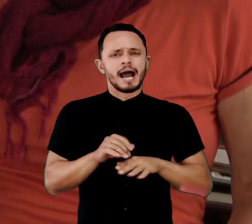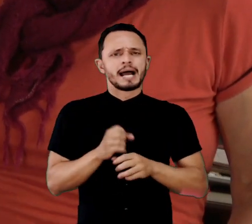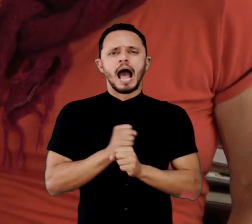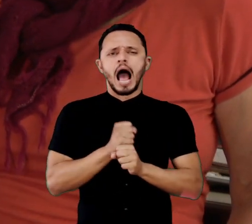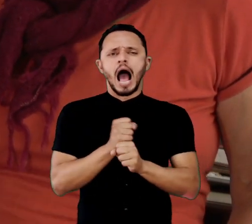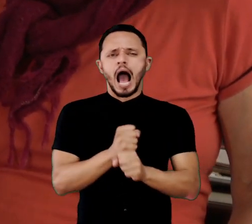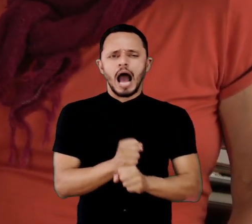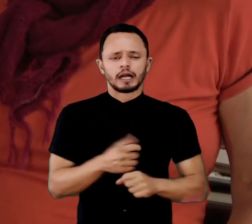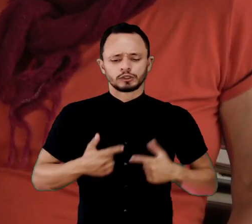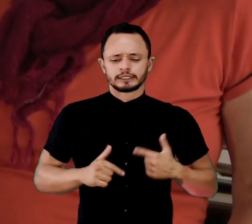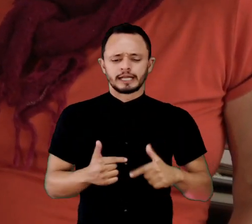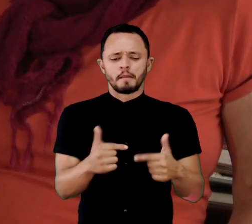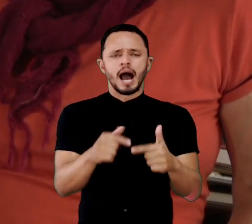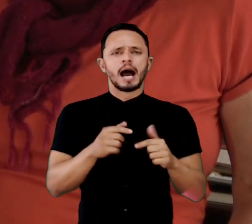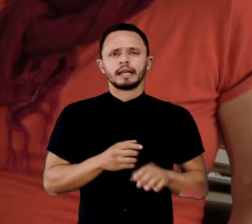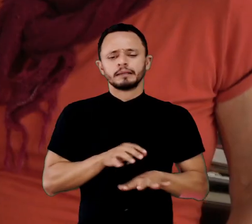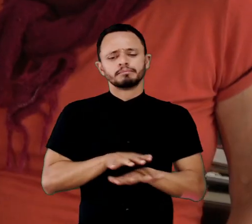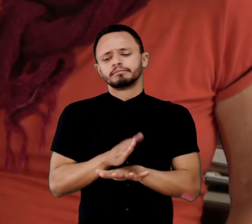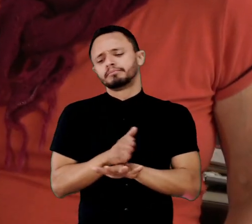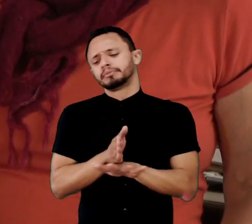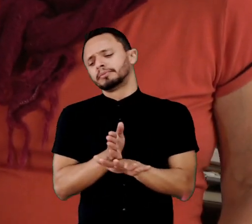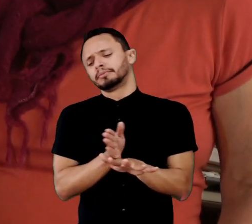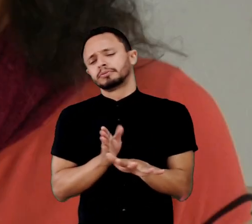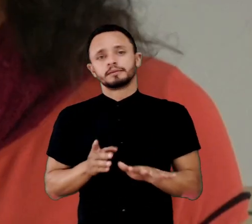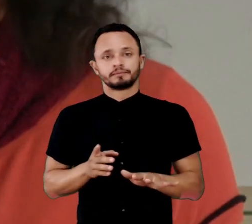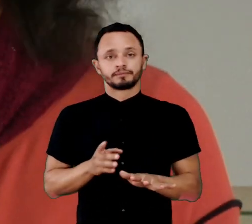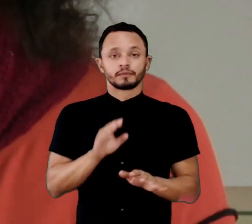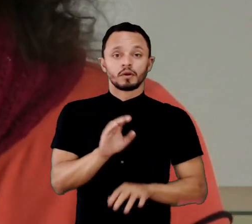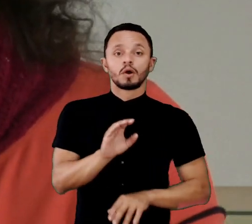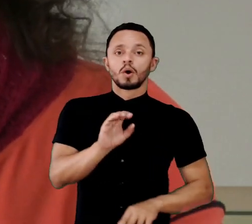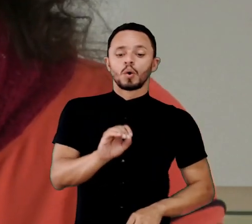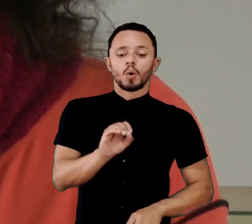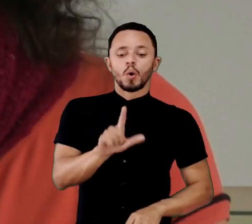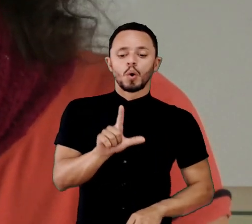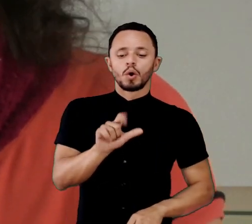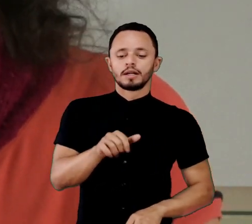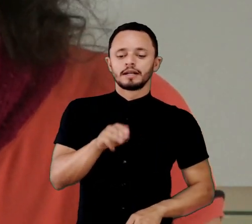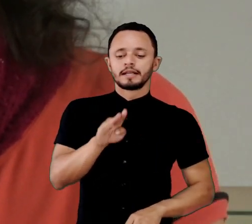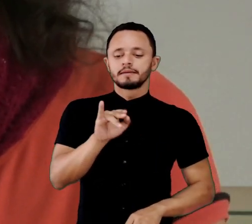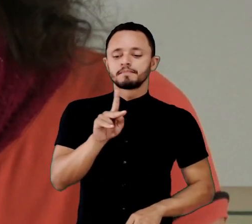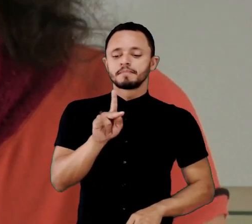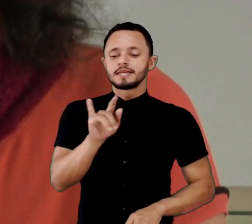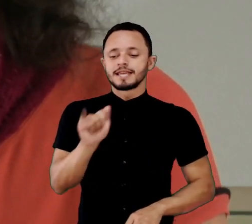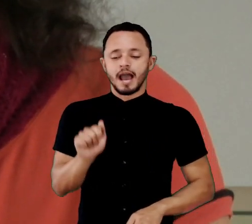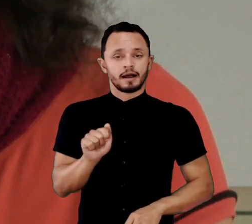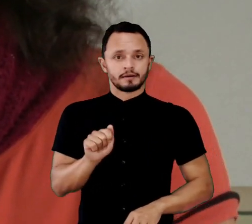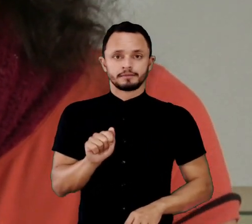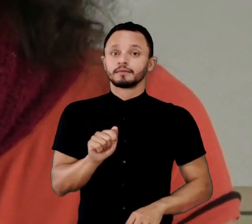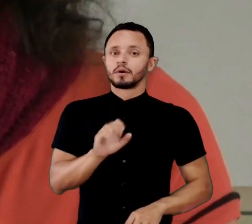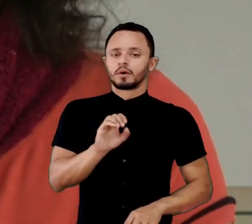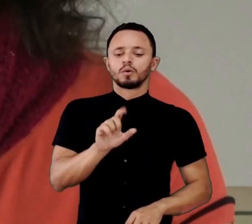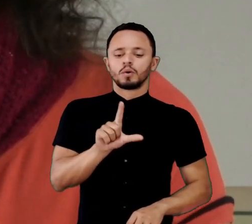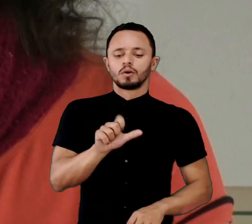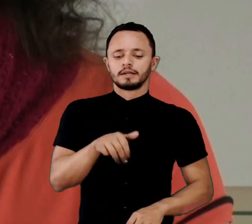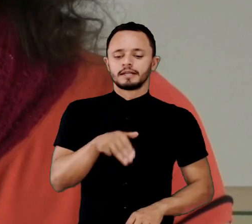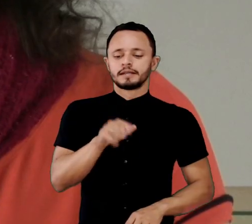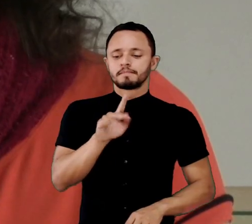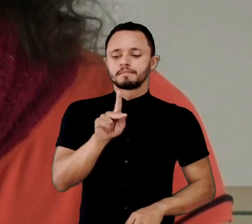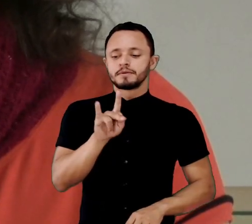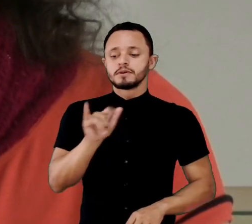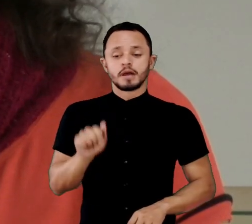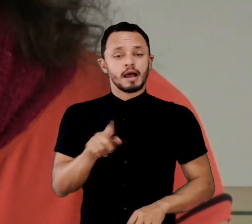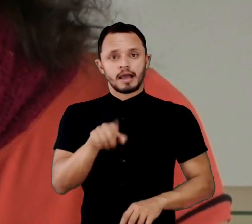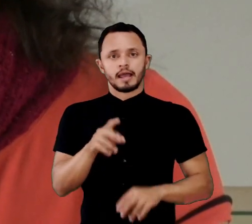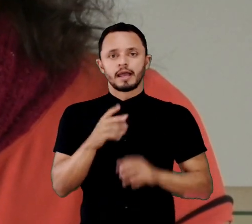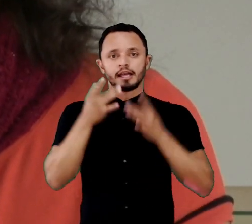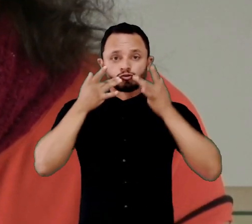anos durou, foi o Olímpia, né? Fala um pouquinho dele. O Olímpia foi mesmo, assim, um espetáculo que a gente estreou em